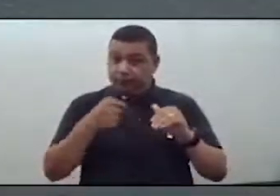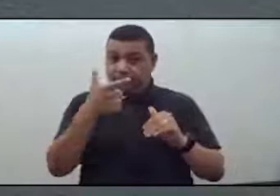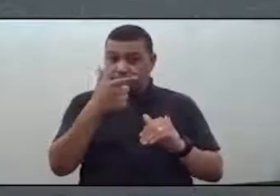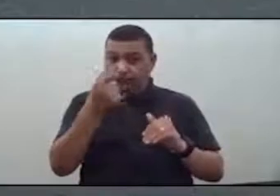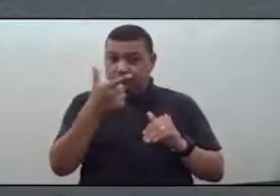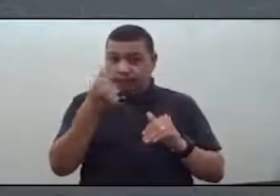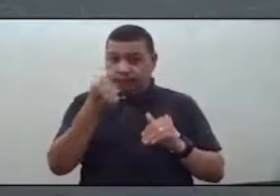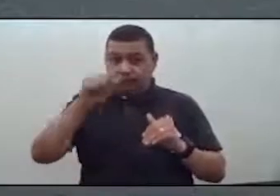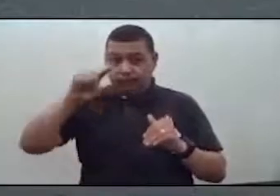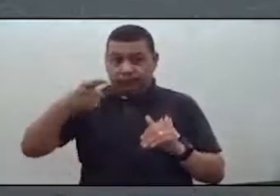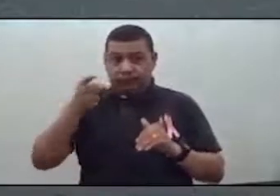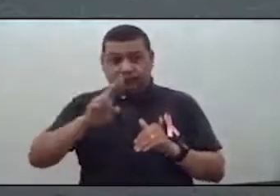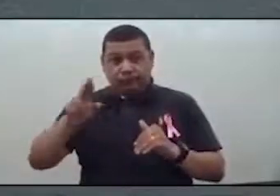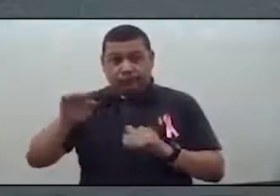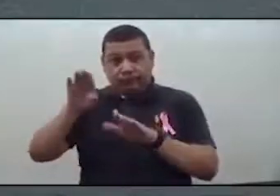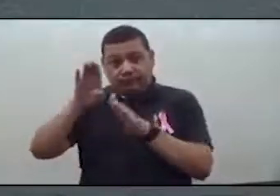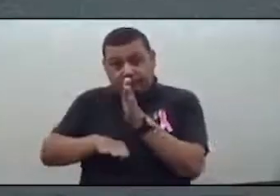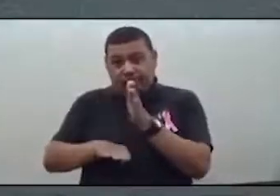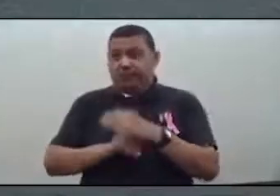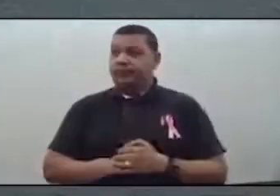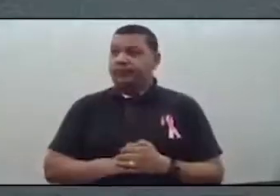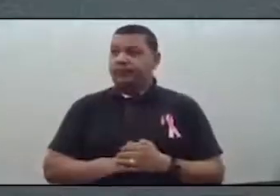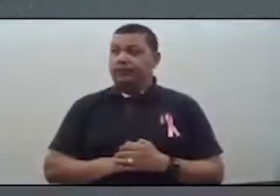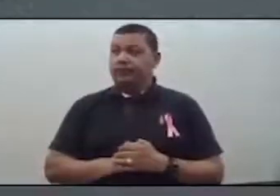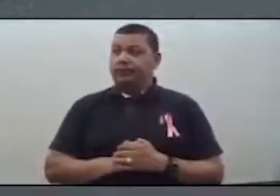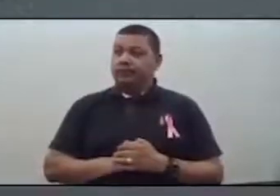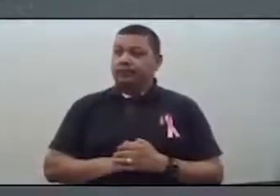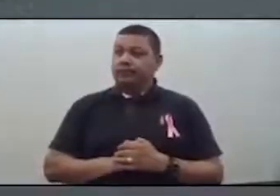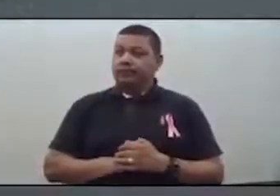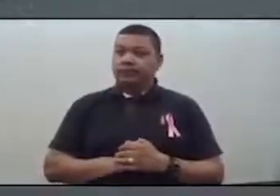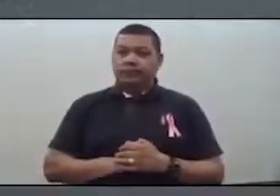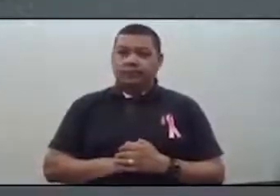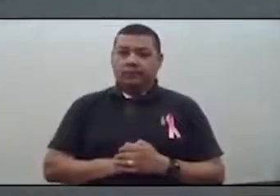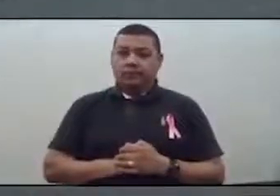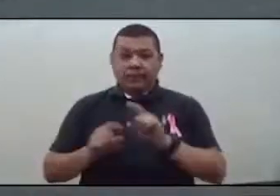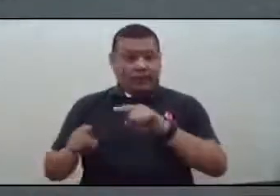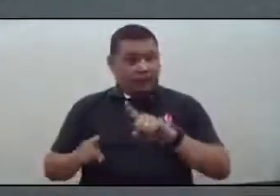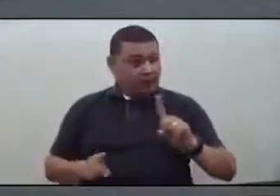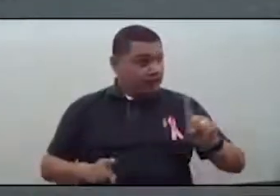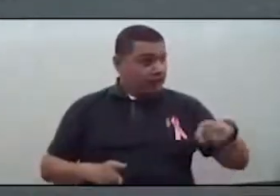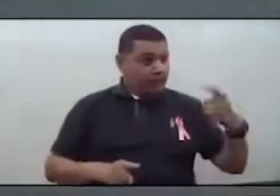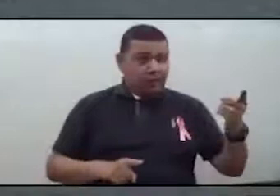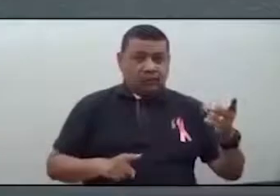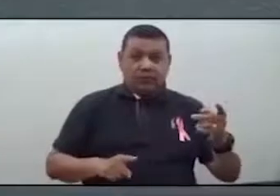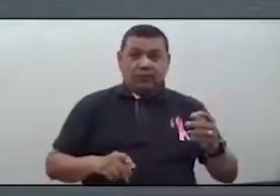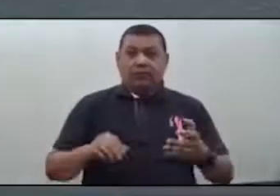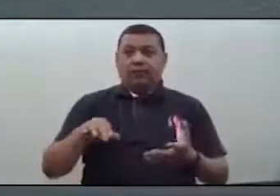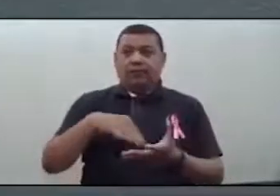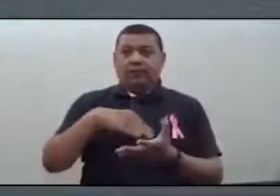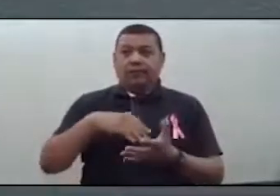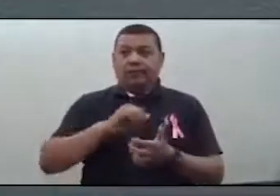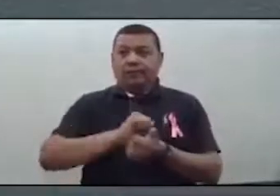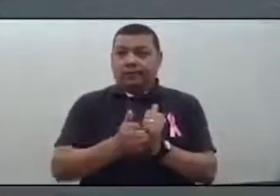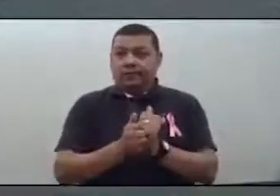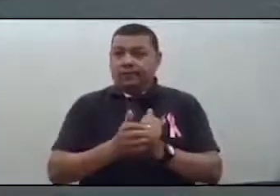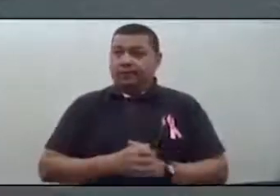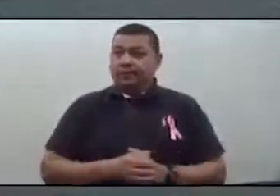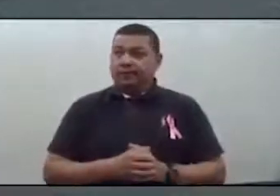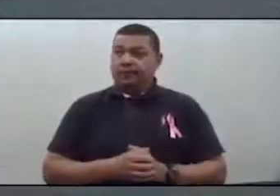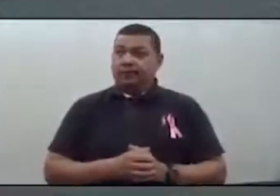esse valor, por exemplo, que foi acrescido na autarquia municipal de esporte, que saiu de R$ 1.681.000